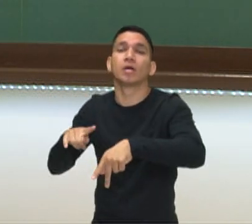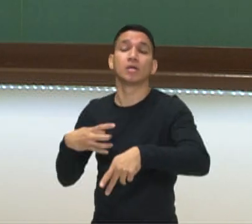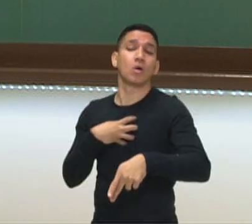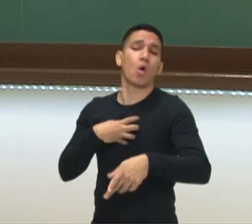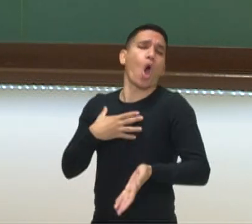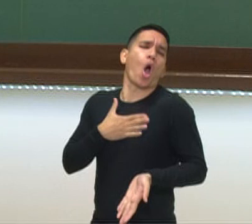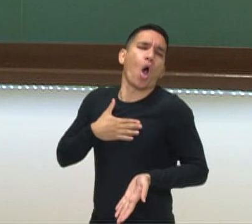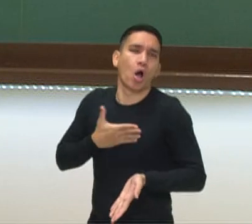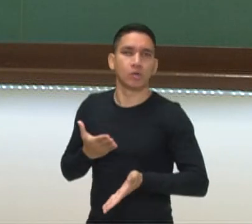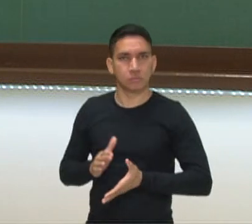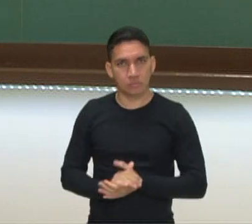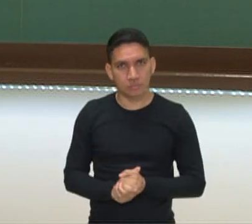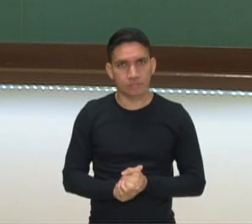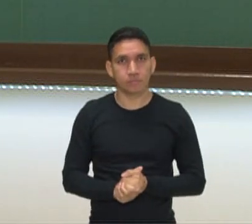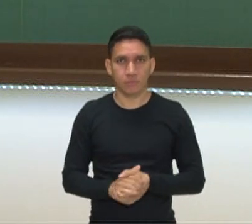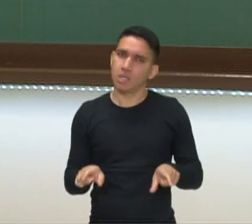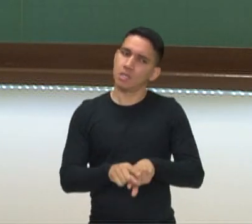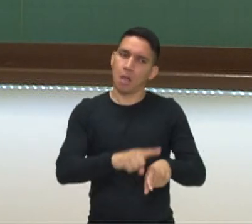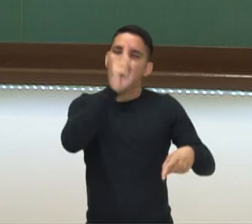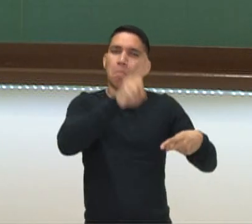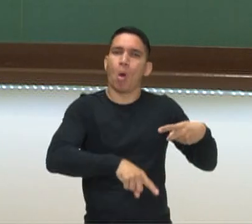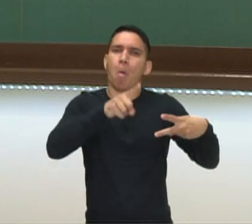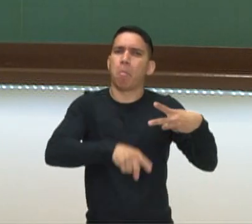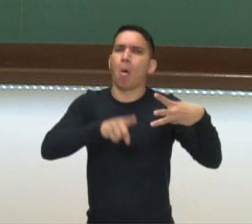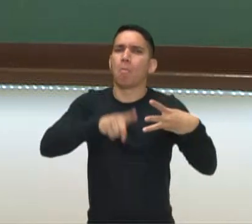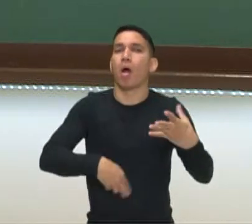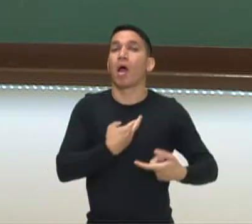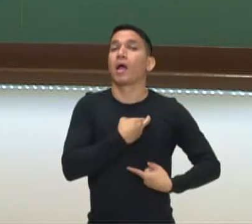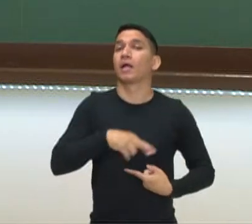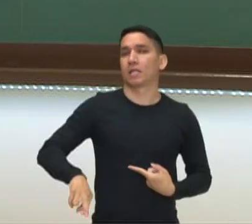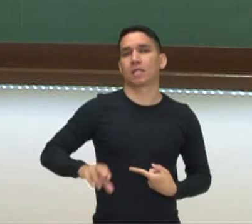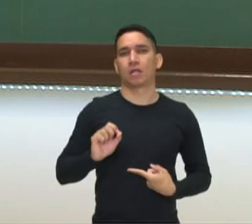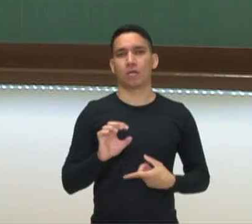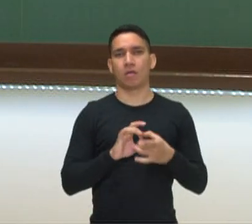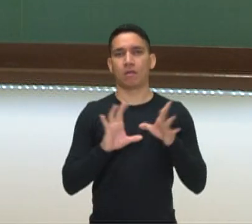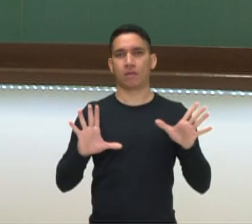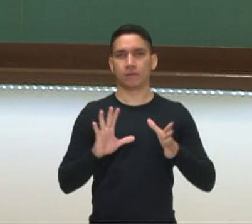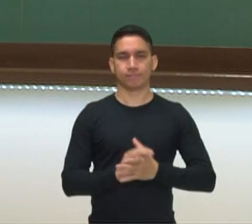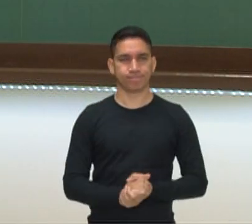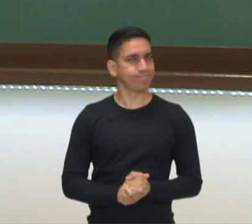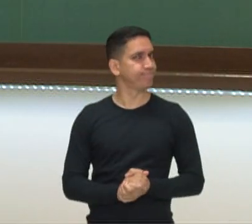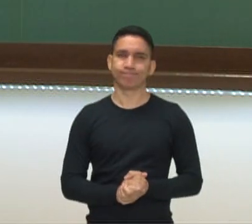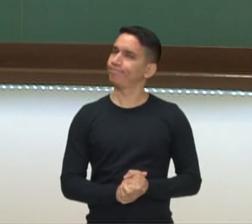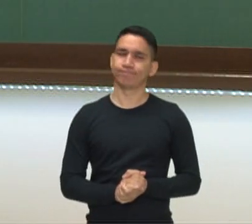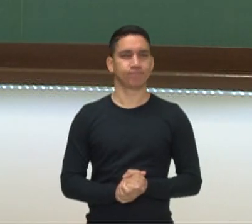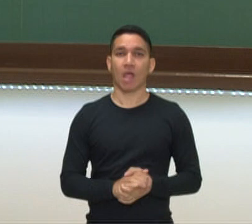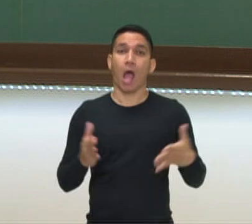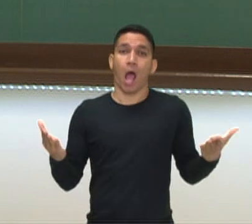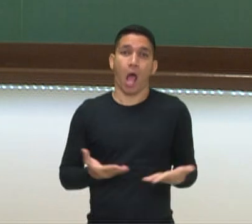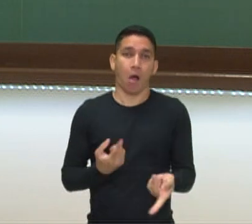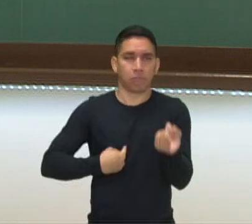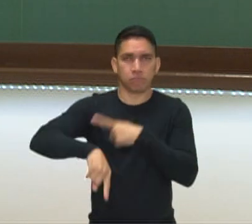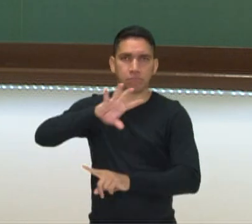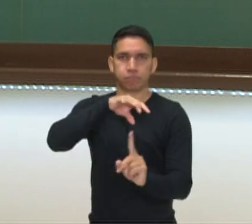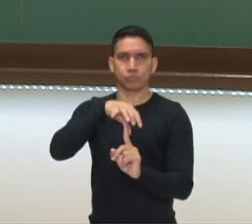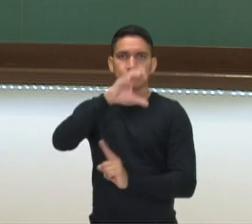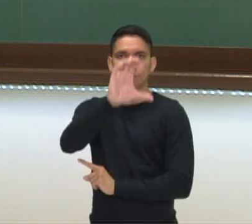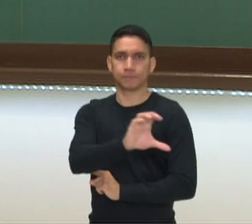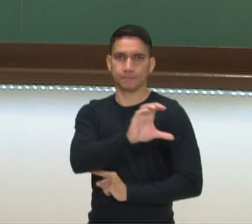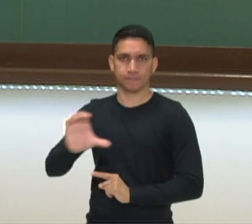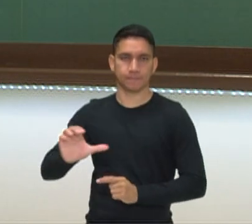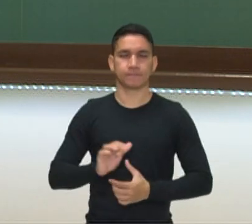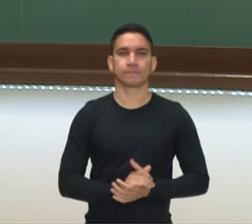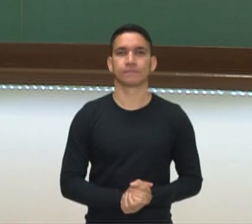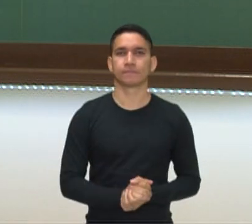ele. E proibiu, então, a liberdade religiosa. Então, agora era uma monarquia católica, tá?